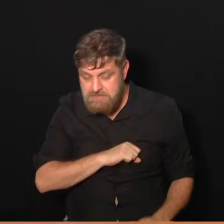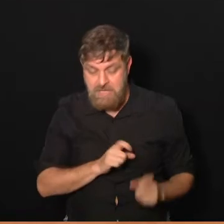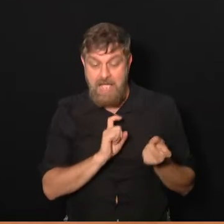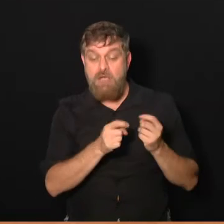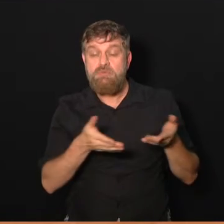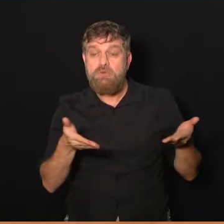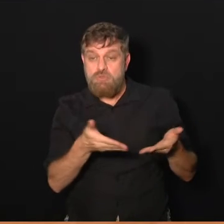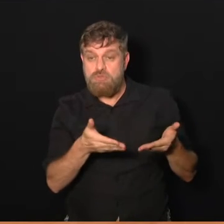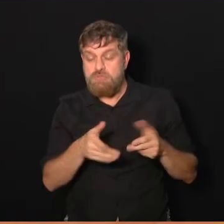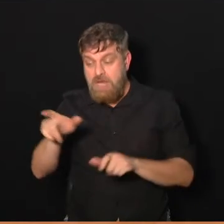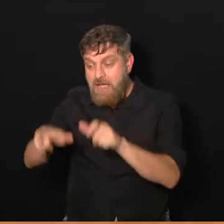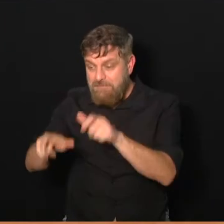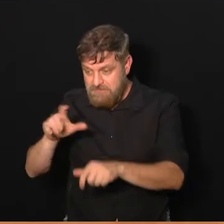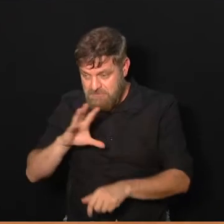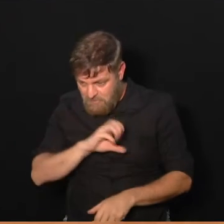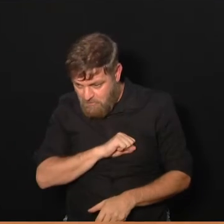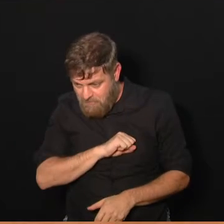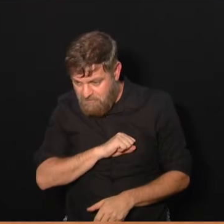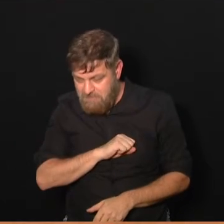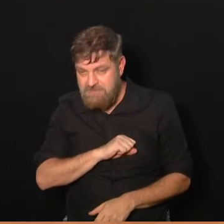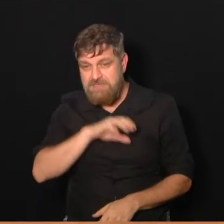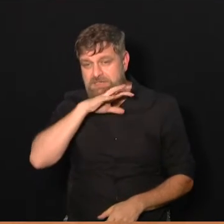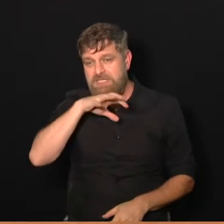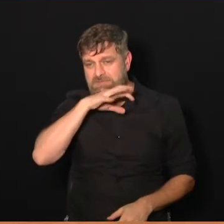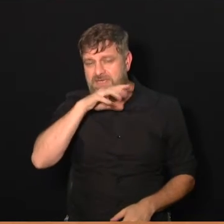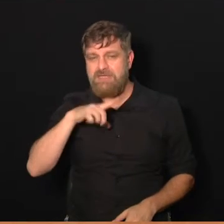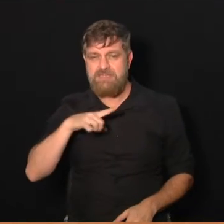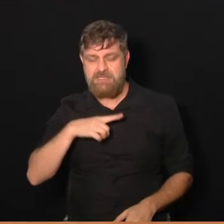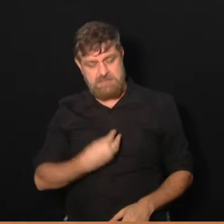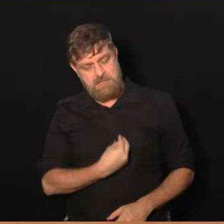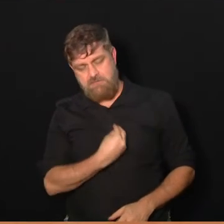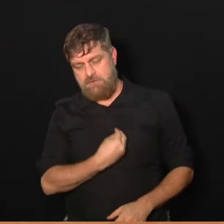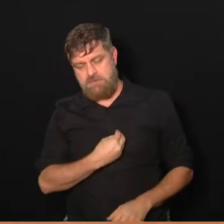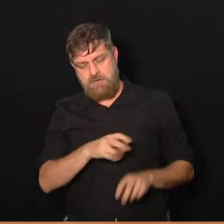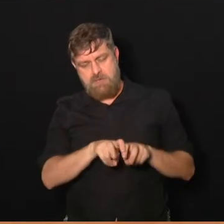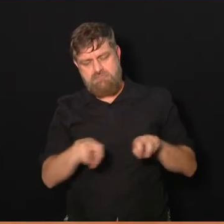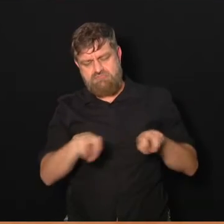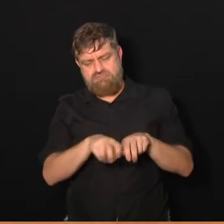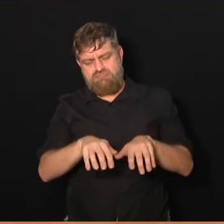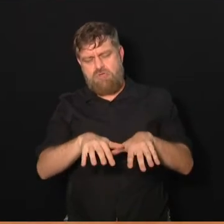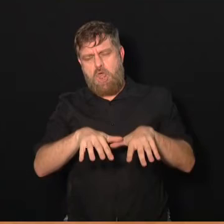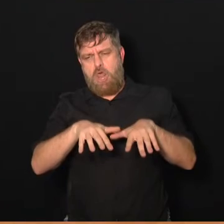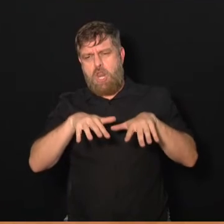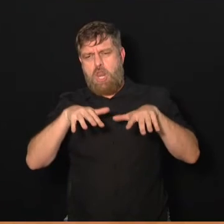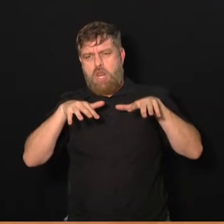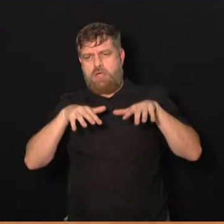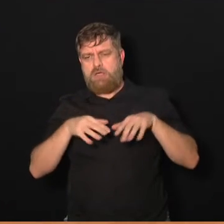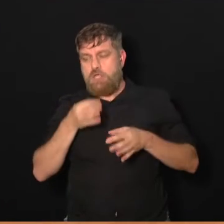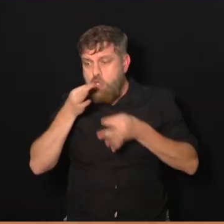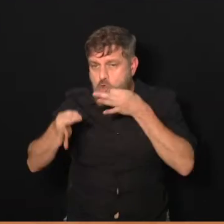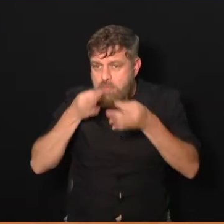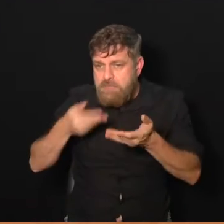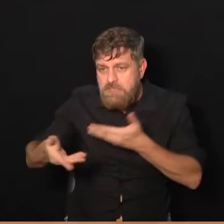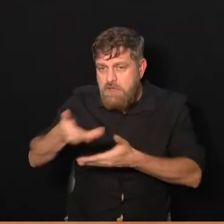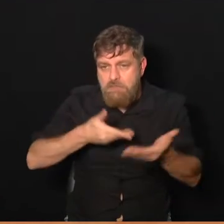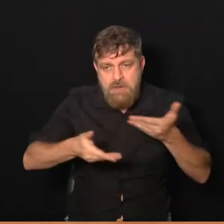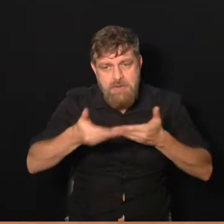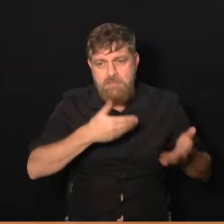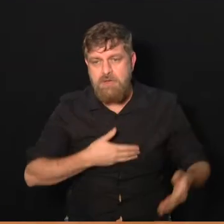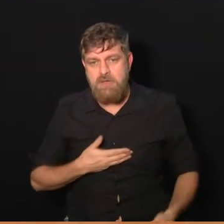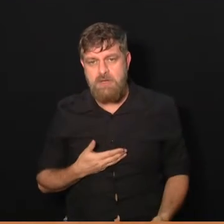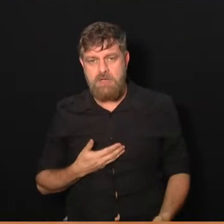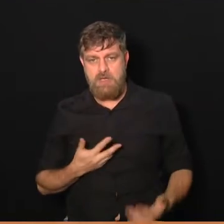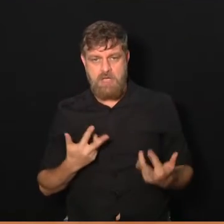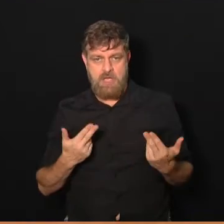hoje, quem gosta dos animais que tem que ter que vir aqui, né? E falar, né? Como a gente teve hoje